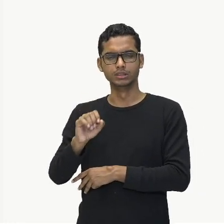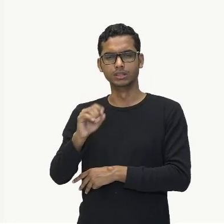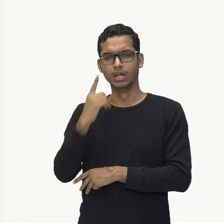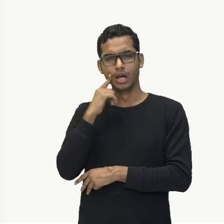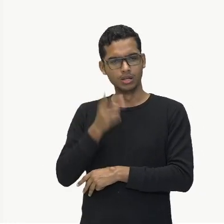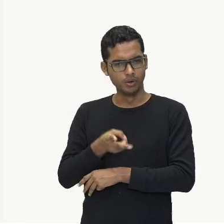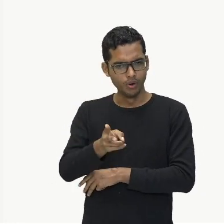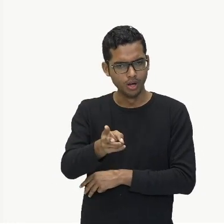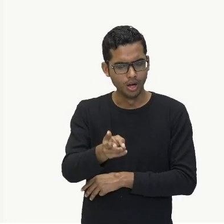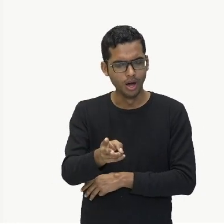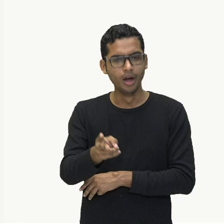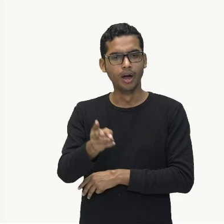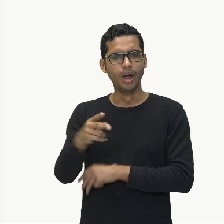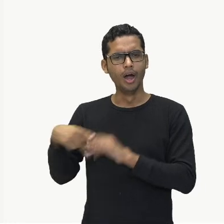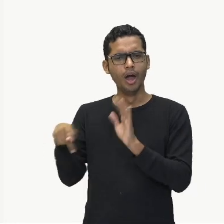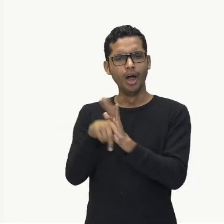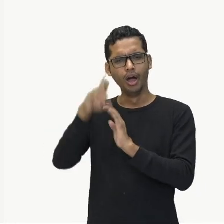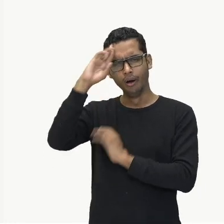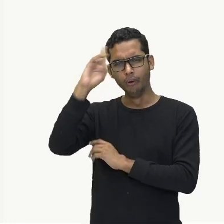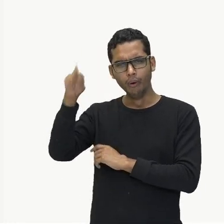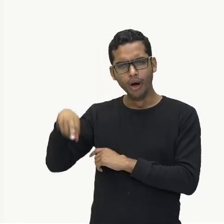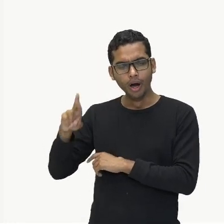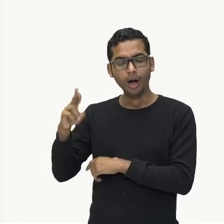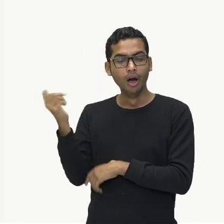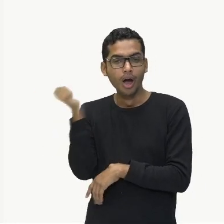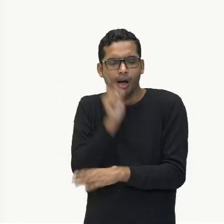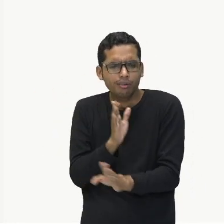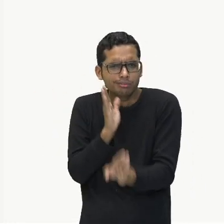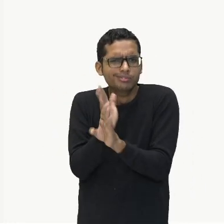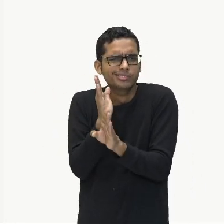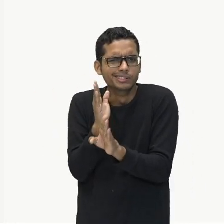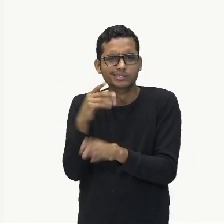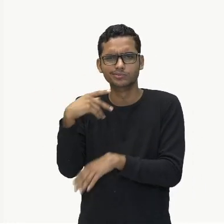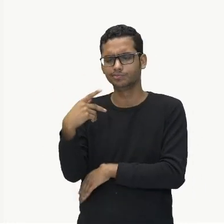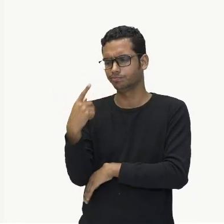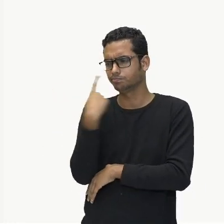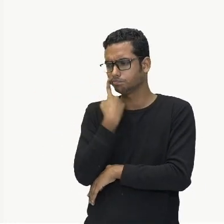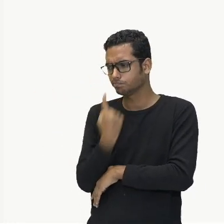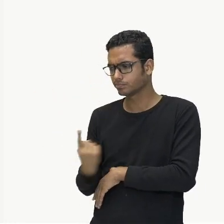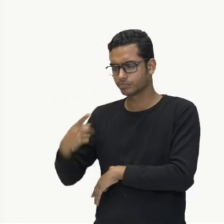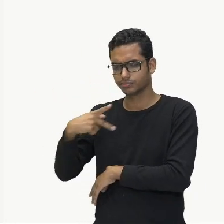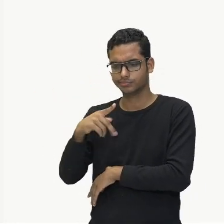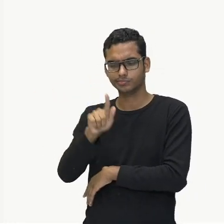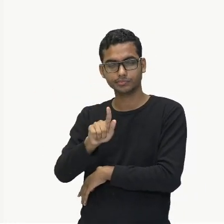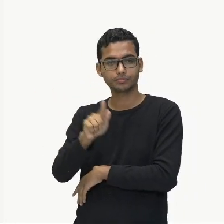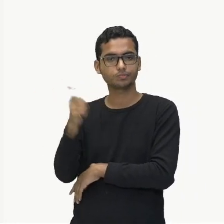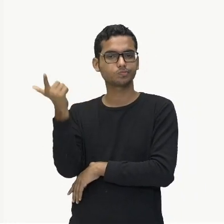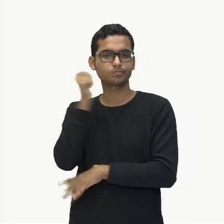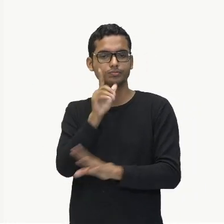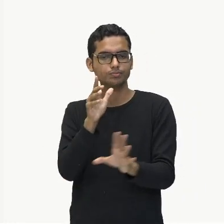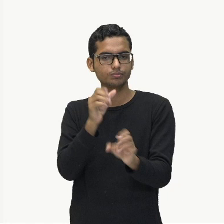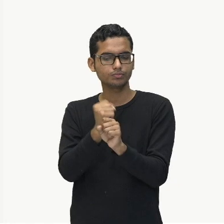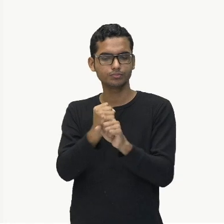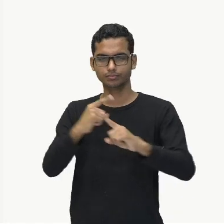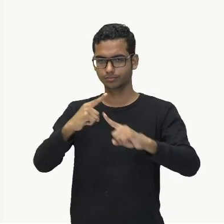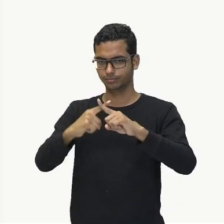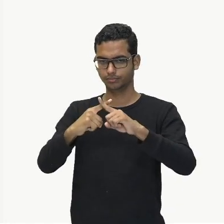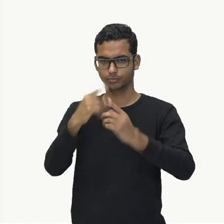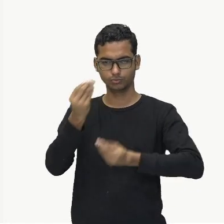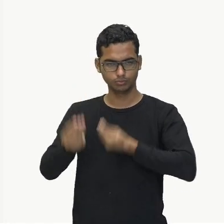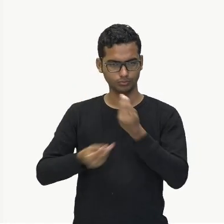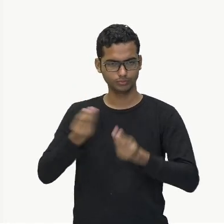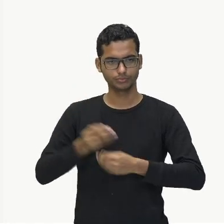próximo termo de uma progressão geométrica, eu vou multiplicar essa razão com o